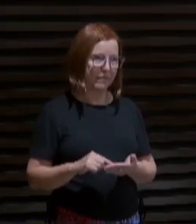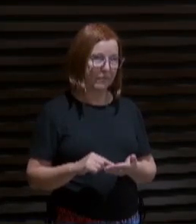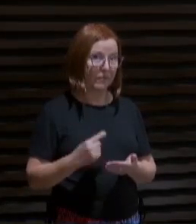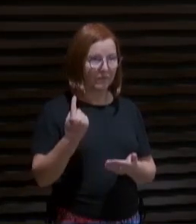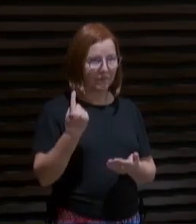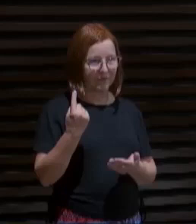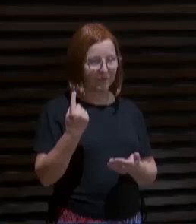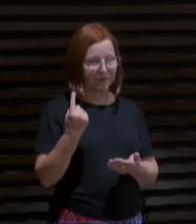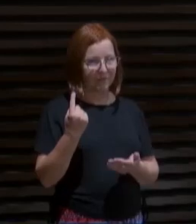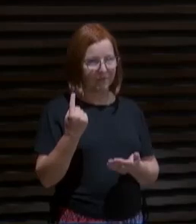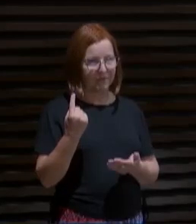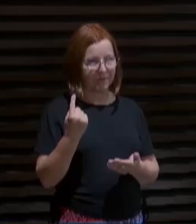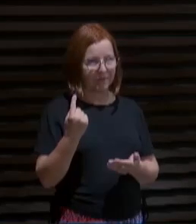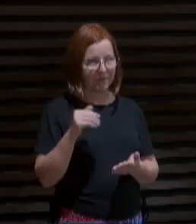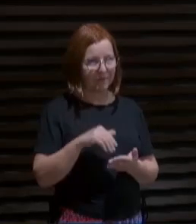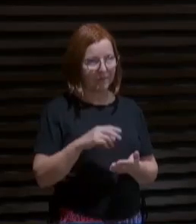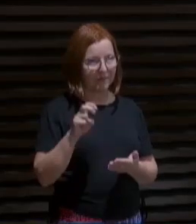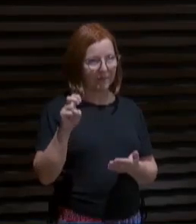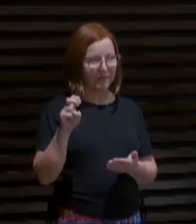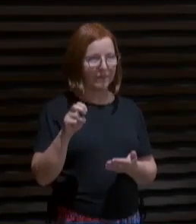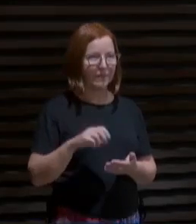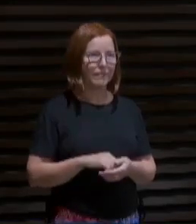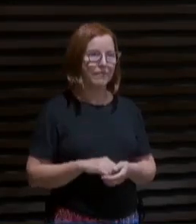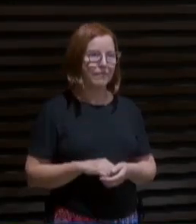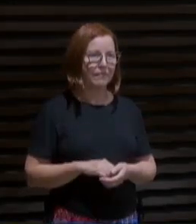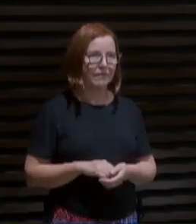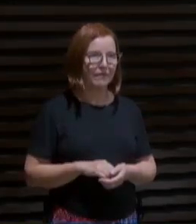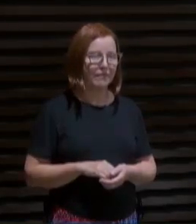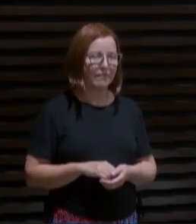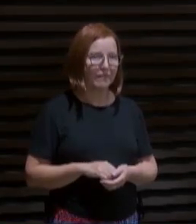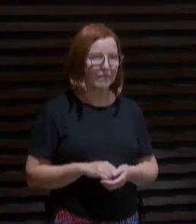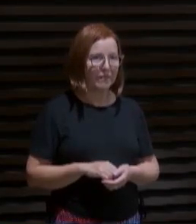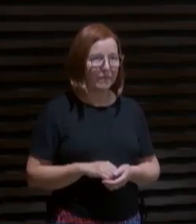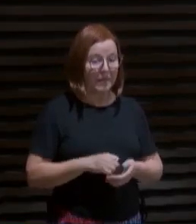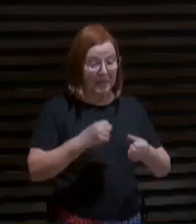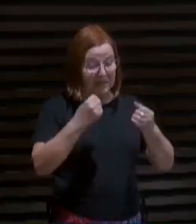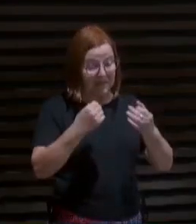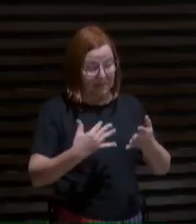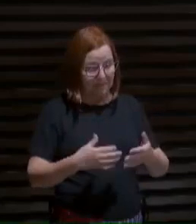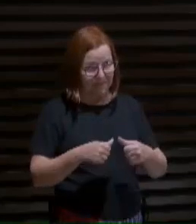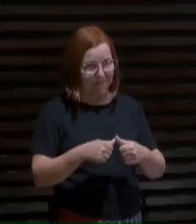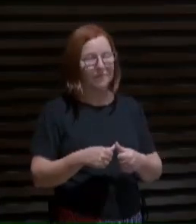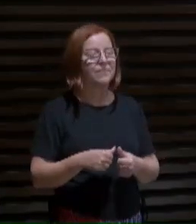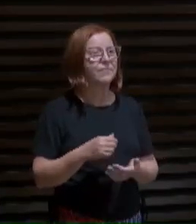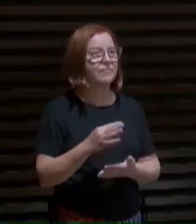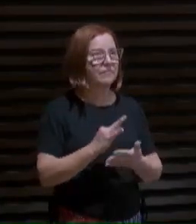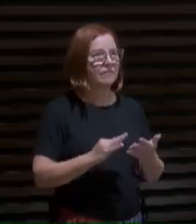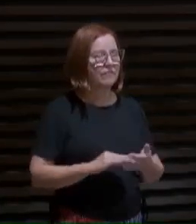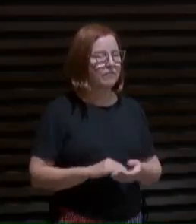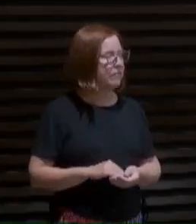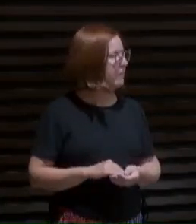1 a 5. Nós vamos tentar caminhar daqui para frente em cima. O